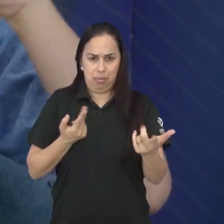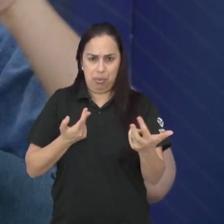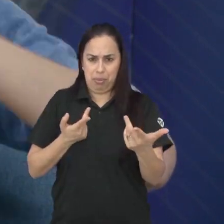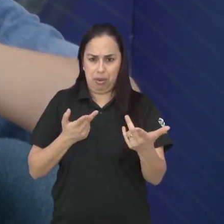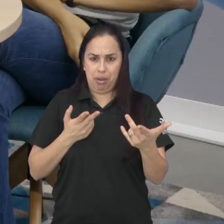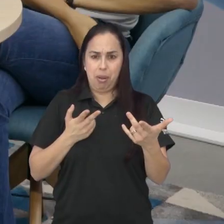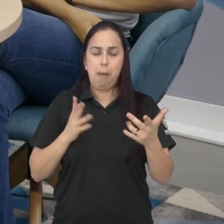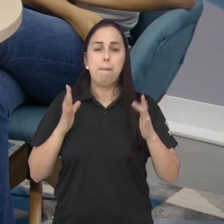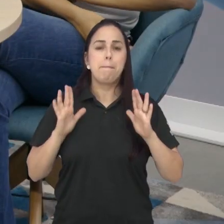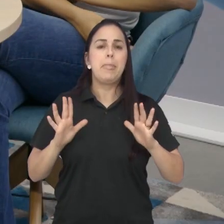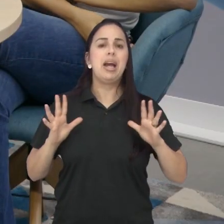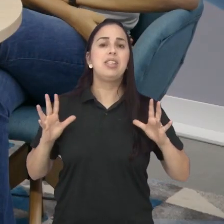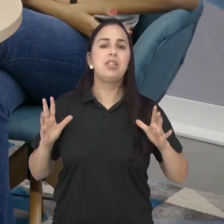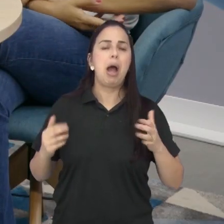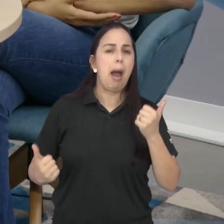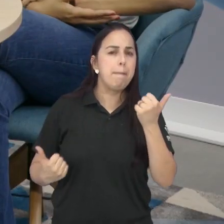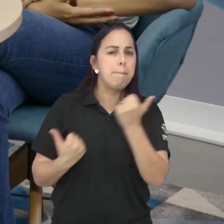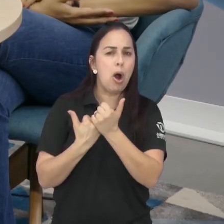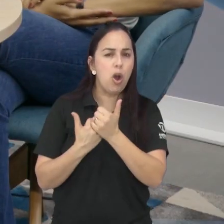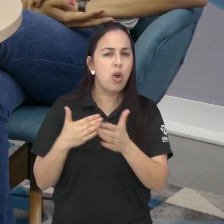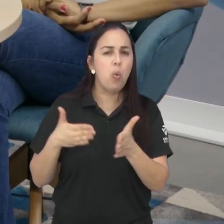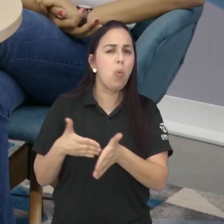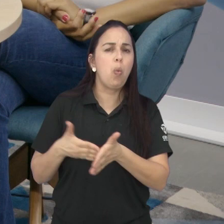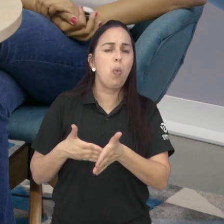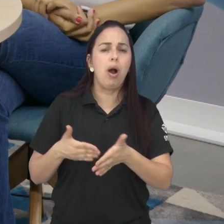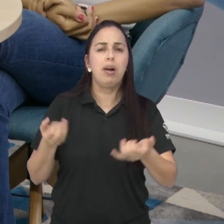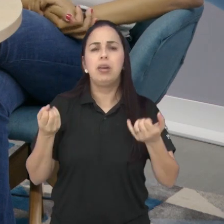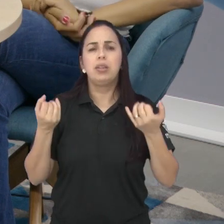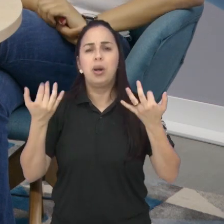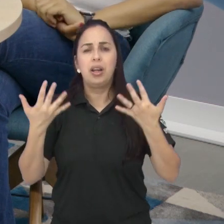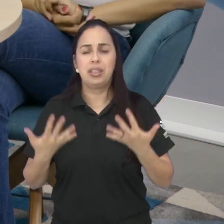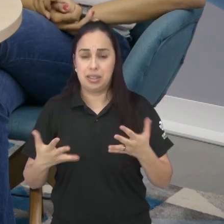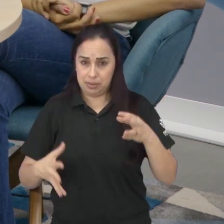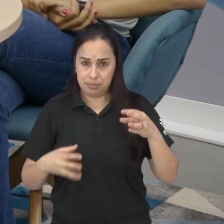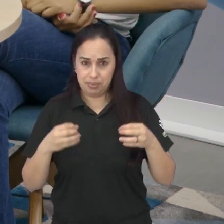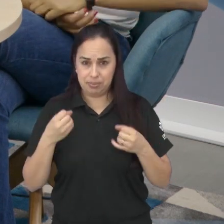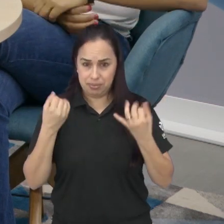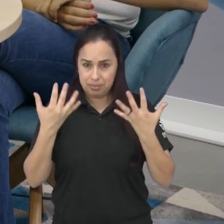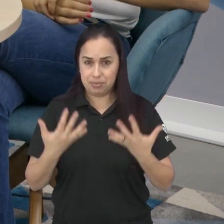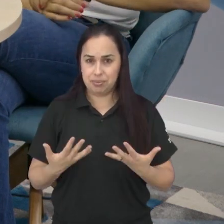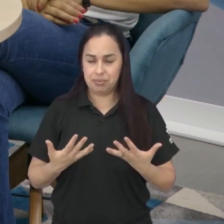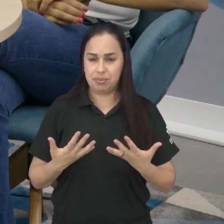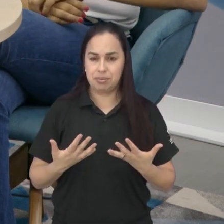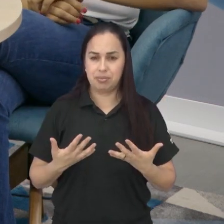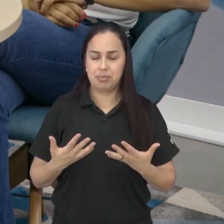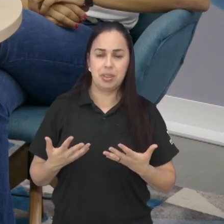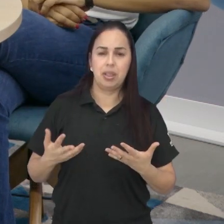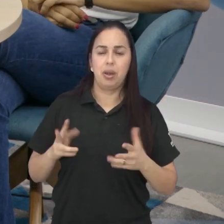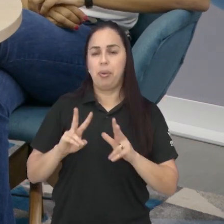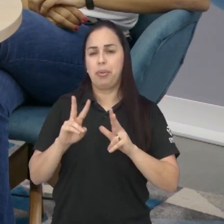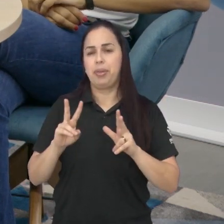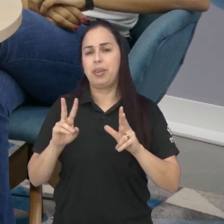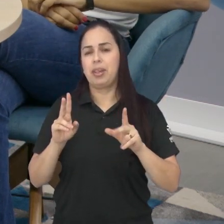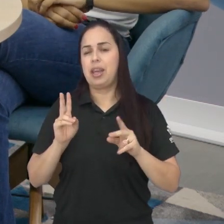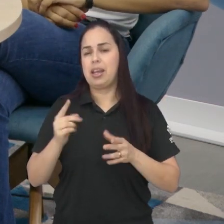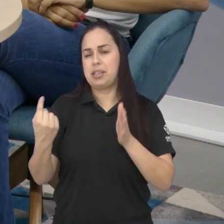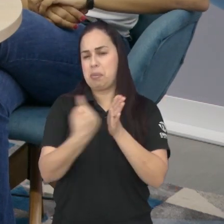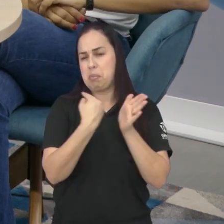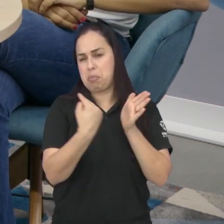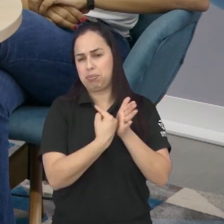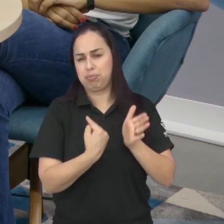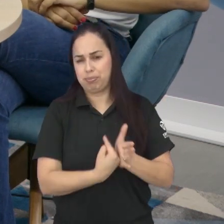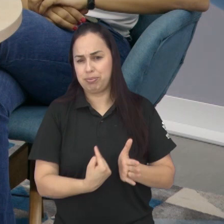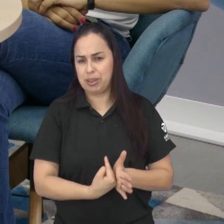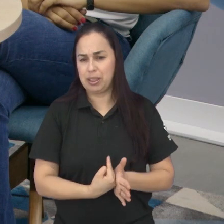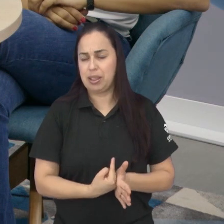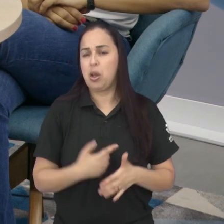dizer também um apoio incondicional, né? Queria que vocês explicassem um pouquinho nesse sentido também, que foi um tema recorrente